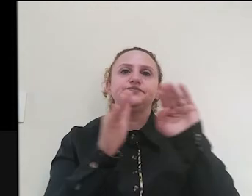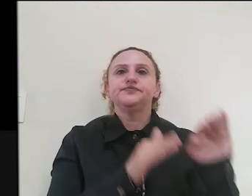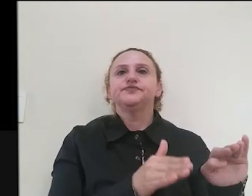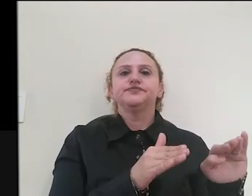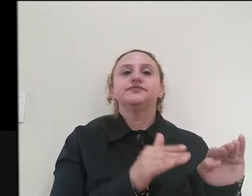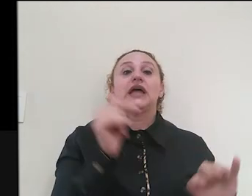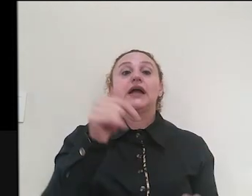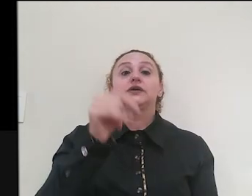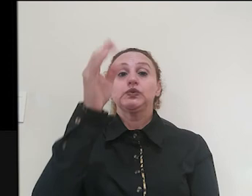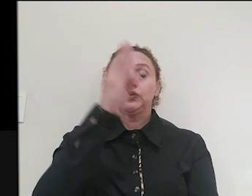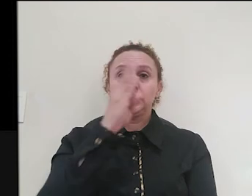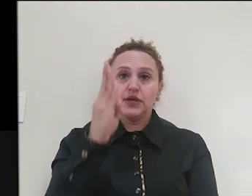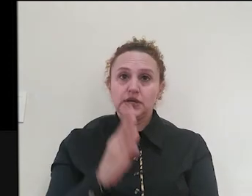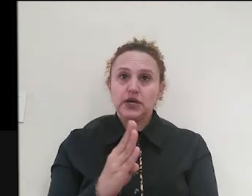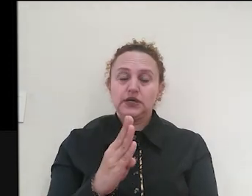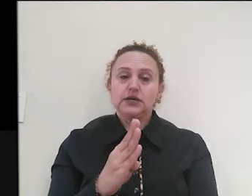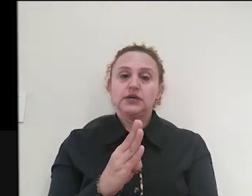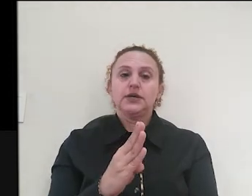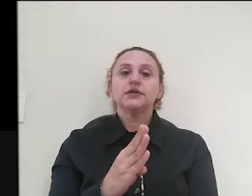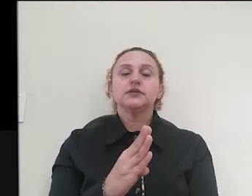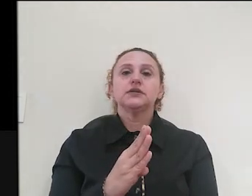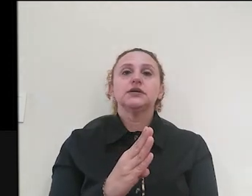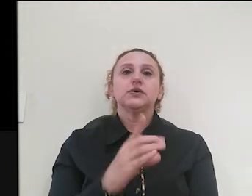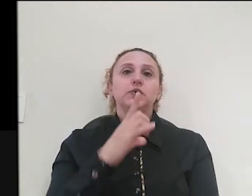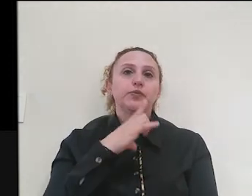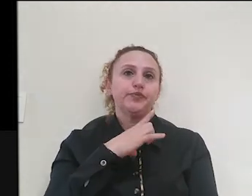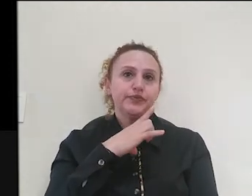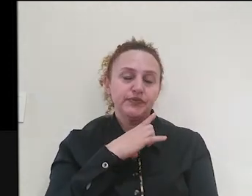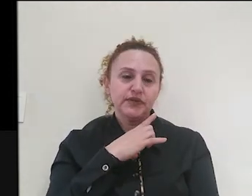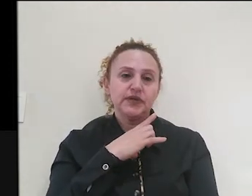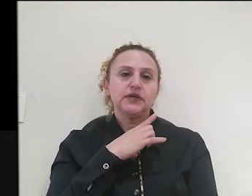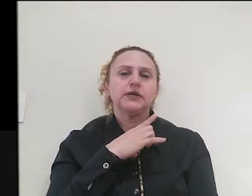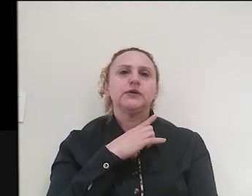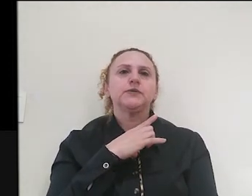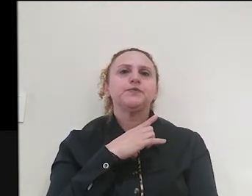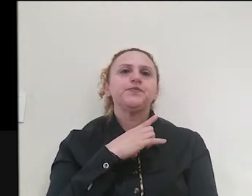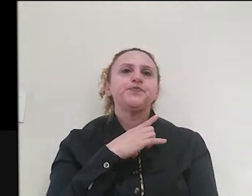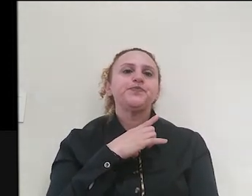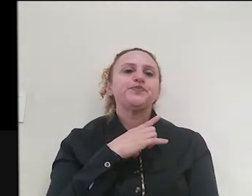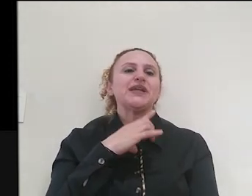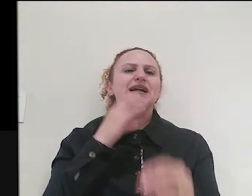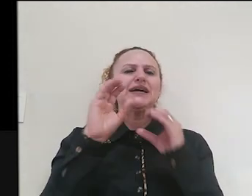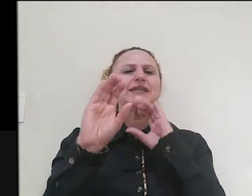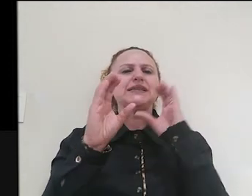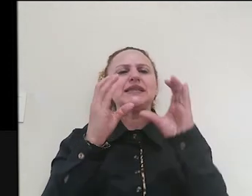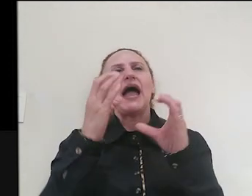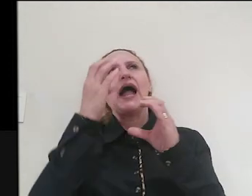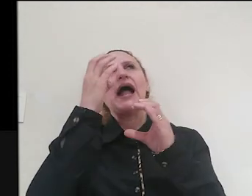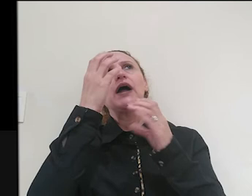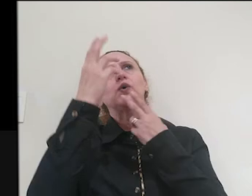No Brasil, a gente tem, então, esse cantar, o índio cantar a natureza brasileira,